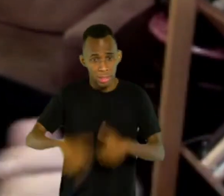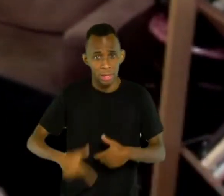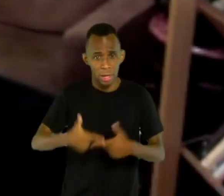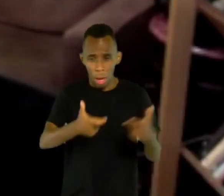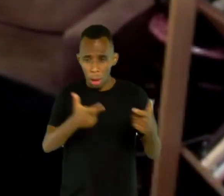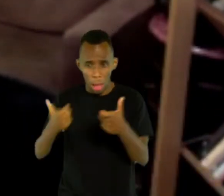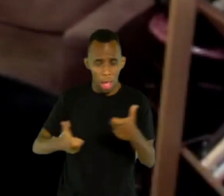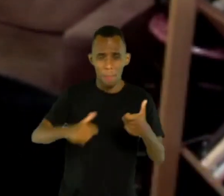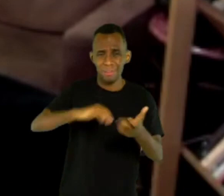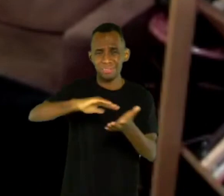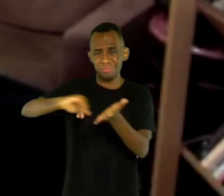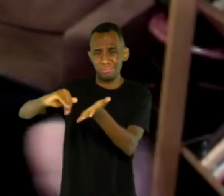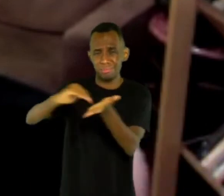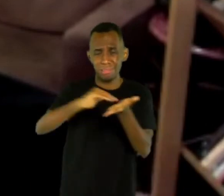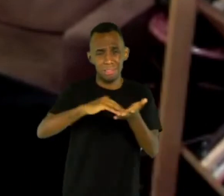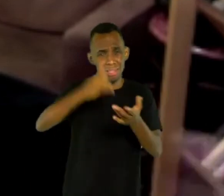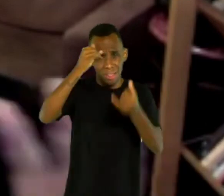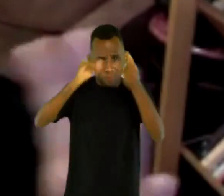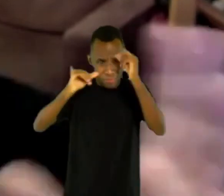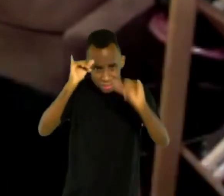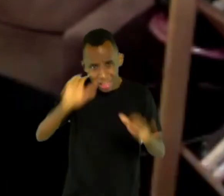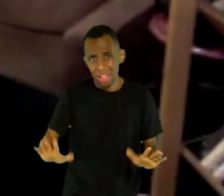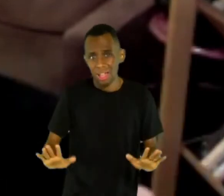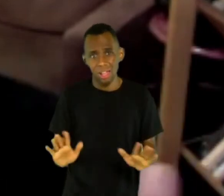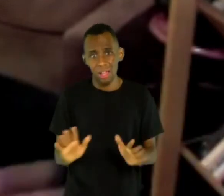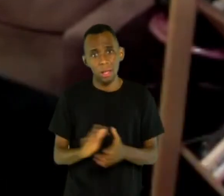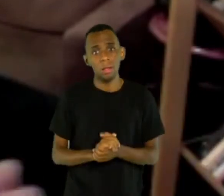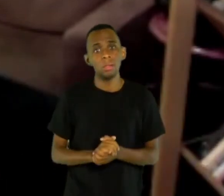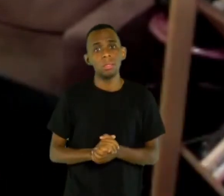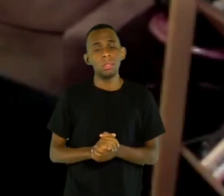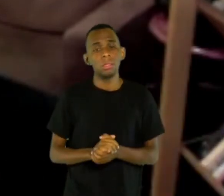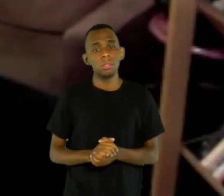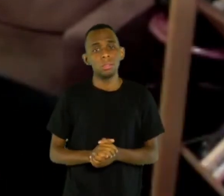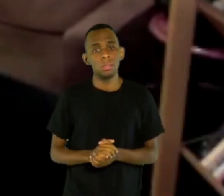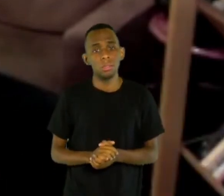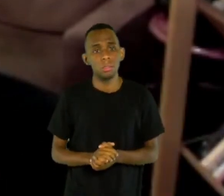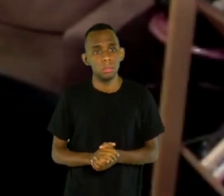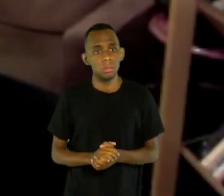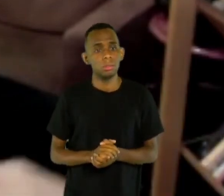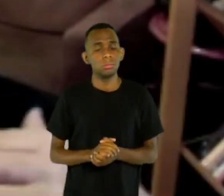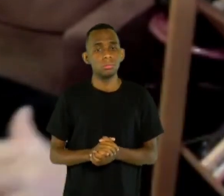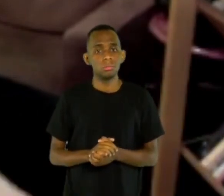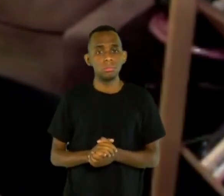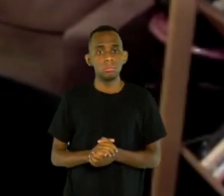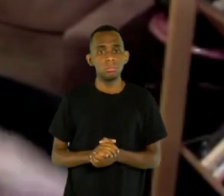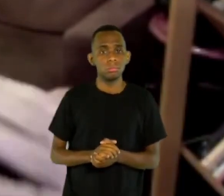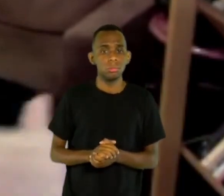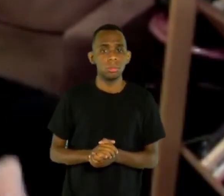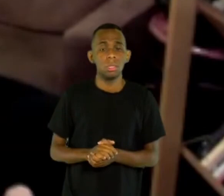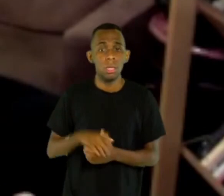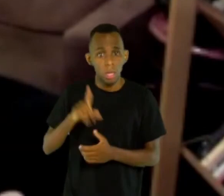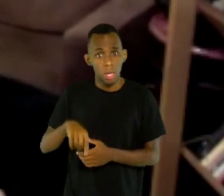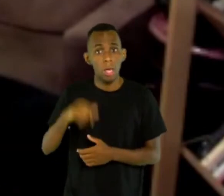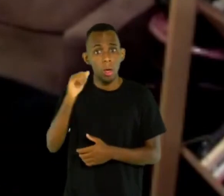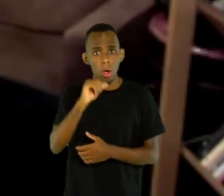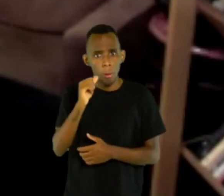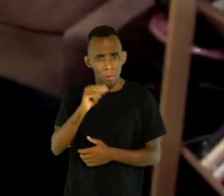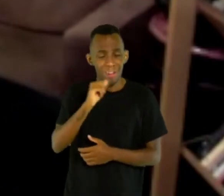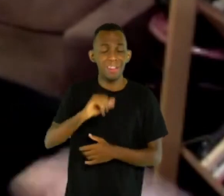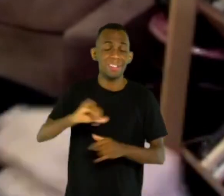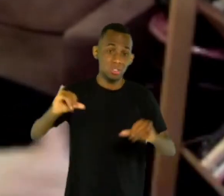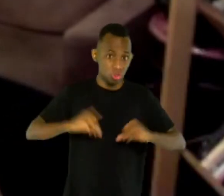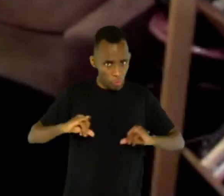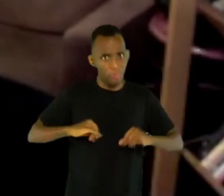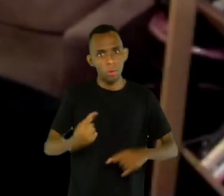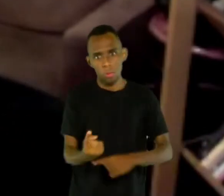pacificar a Colômbia e queremos o entendimento nacional, ela aplaudia. Quer dizer, é uma militante sofrida, né,